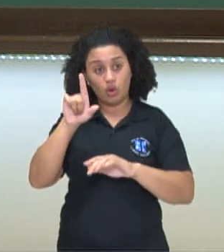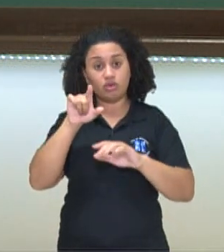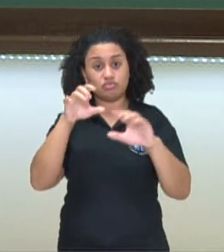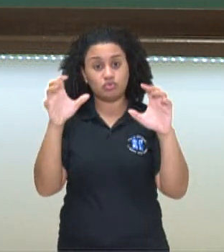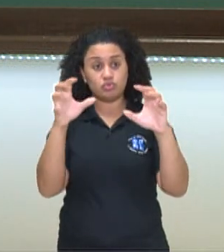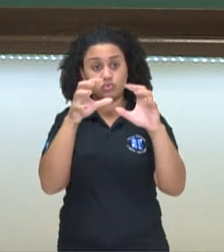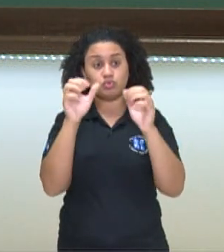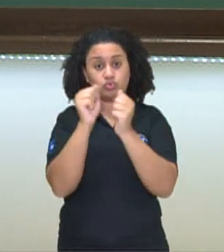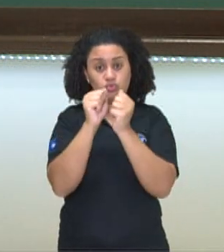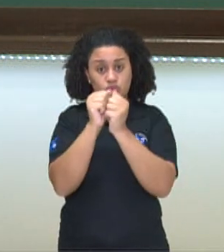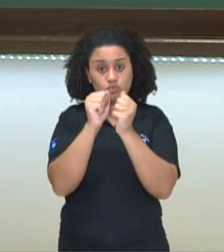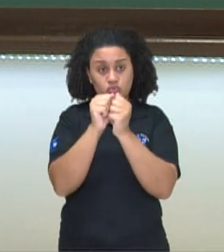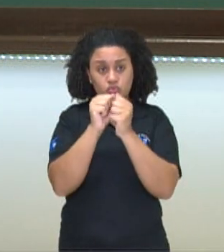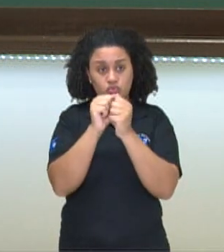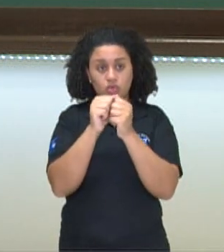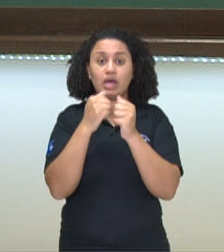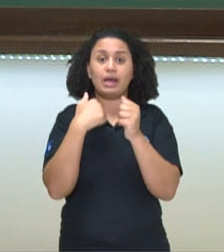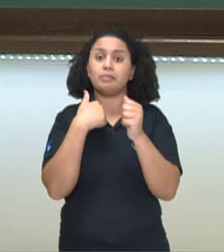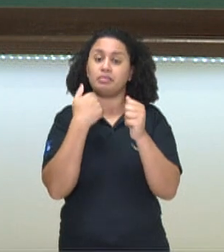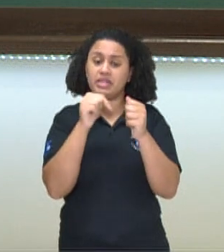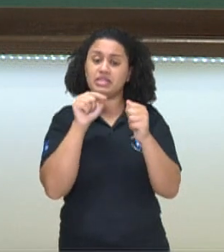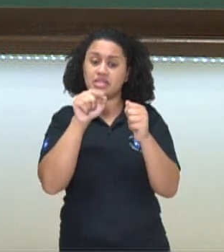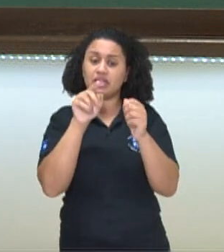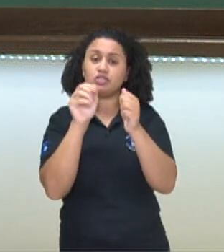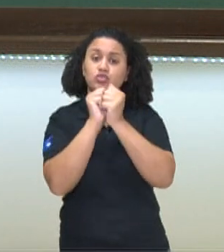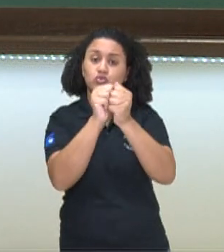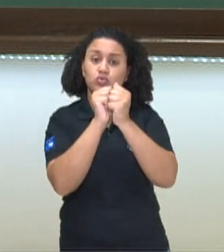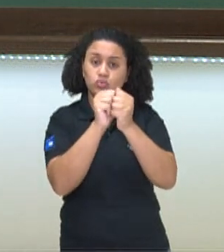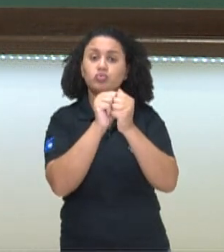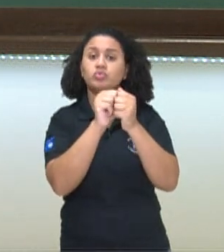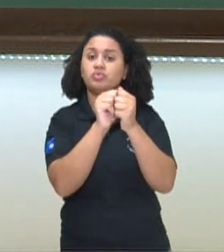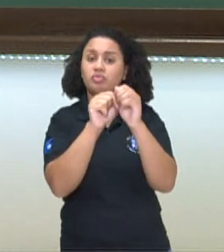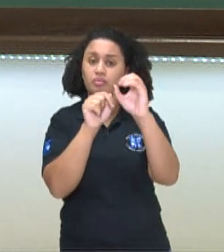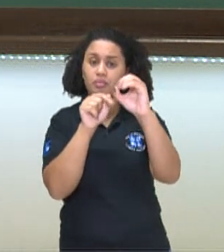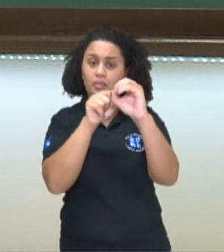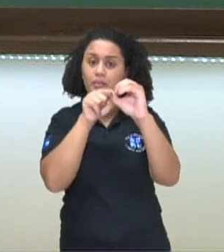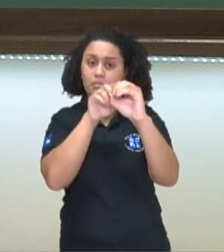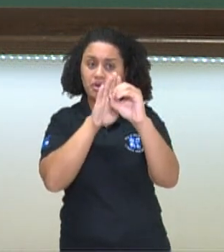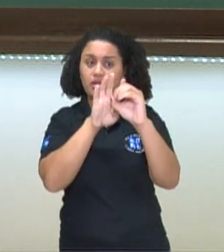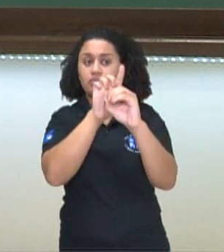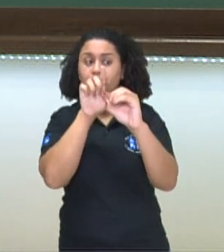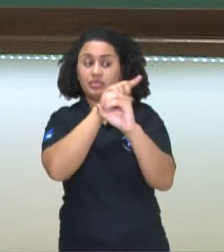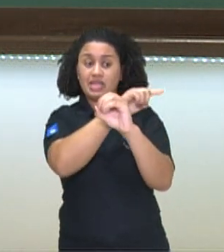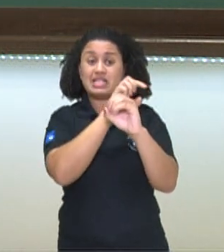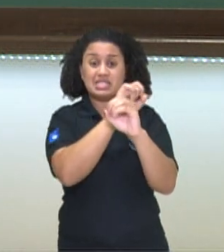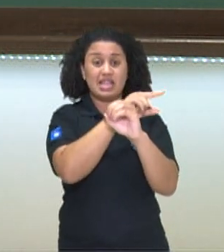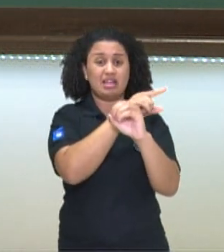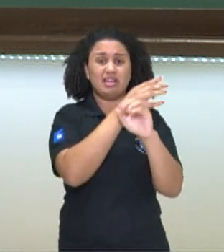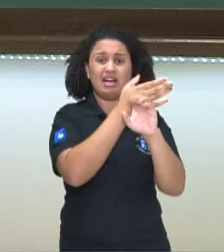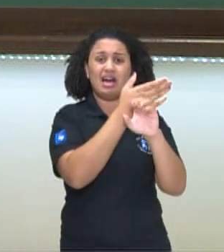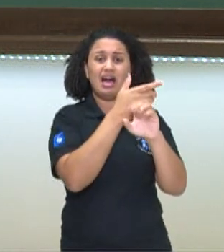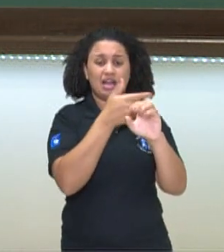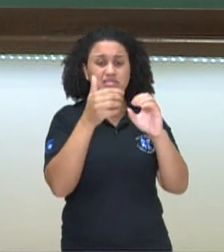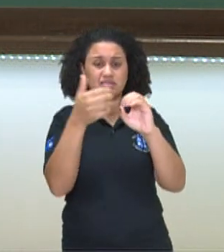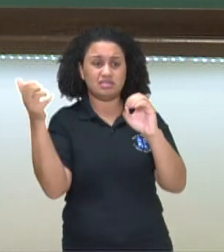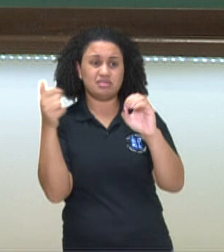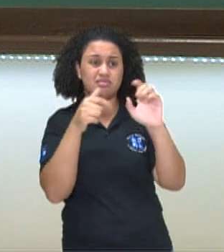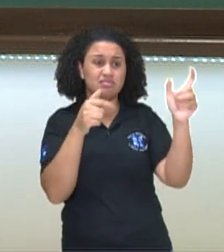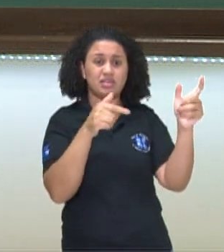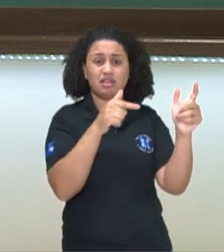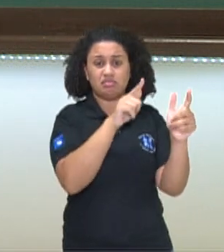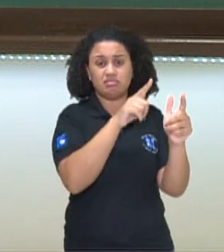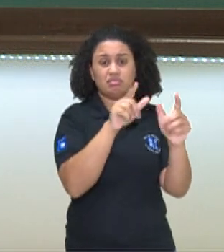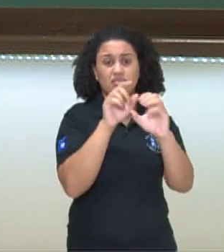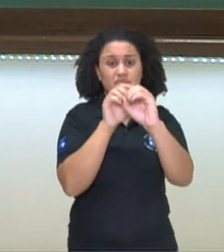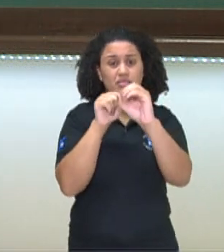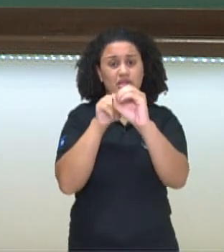corpo indutor antes de desligar da fonte de aterramento, a fonte de aterramento vai neutralizar a carga do corpo B e o